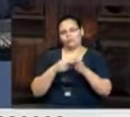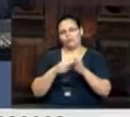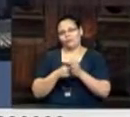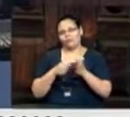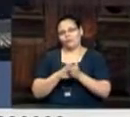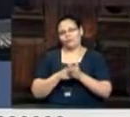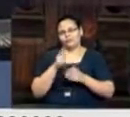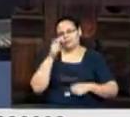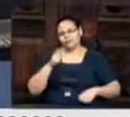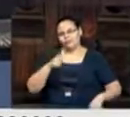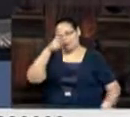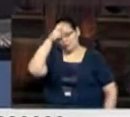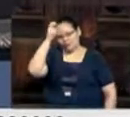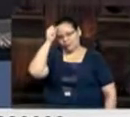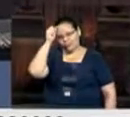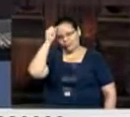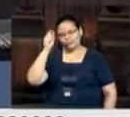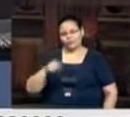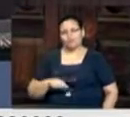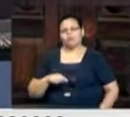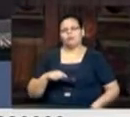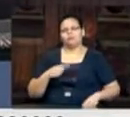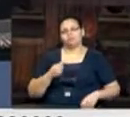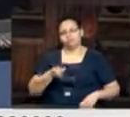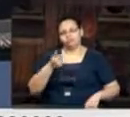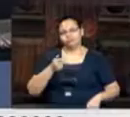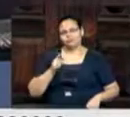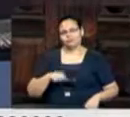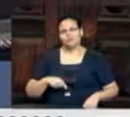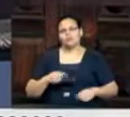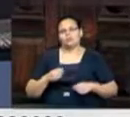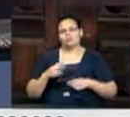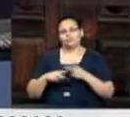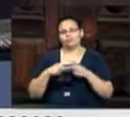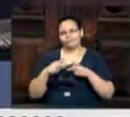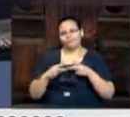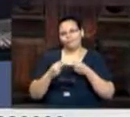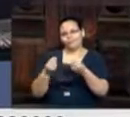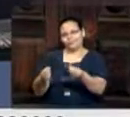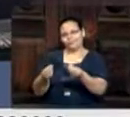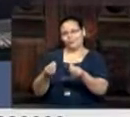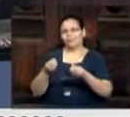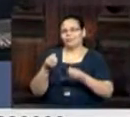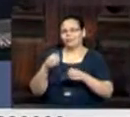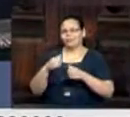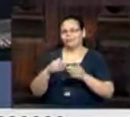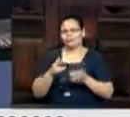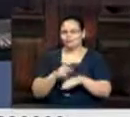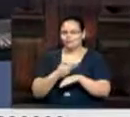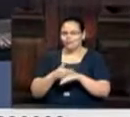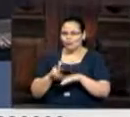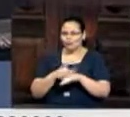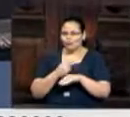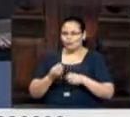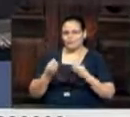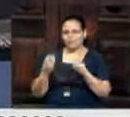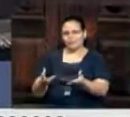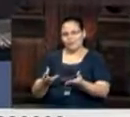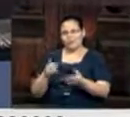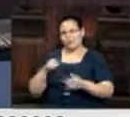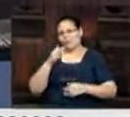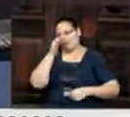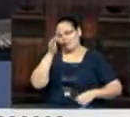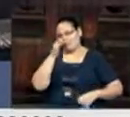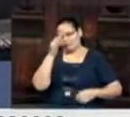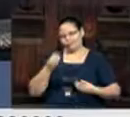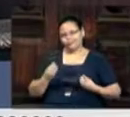interesse público na questão dos transportes concedidos, vivem dando presentes, vivem mandando caixinha de chocolate e buquê de flores às